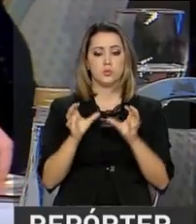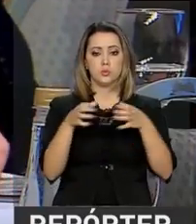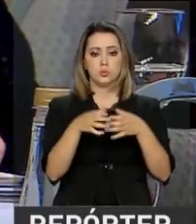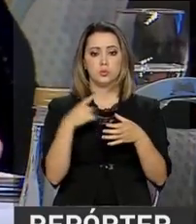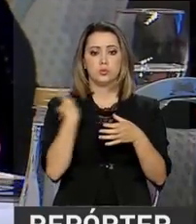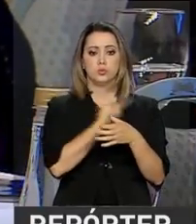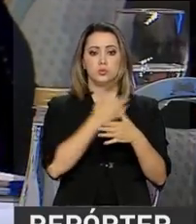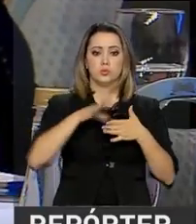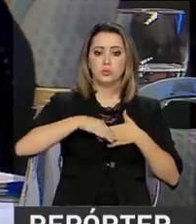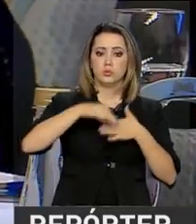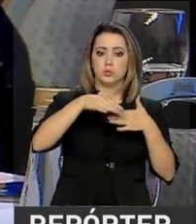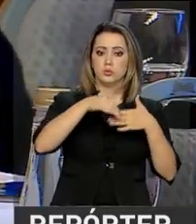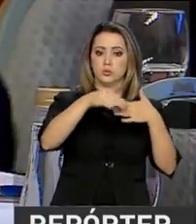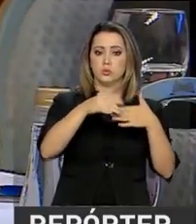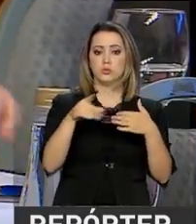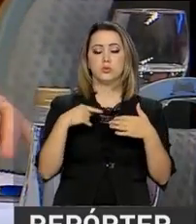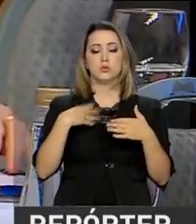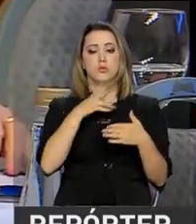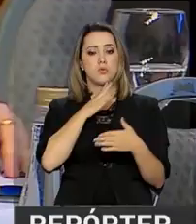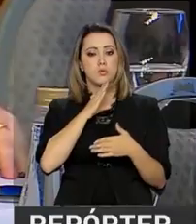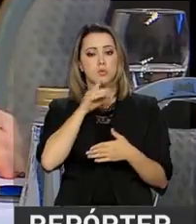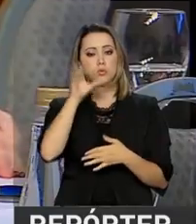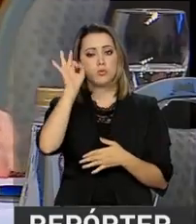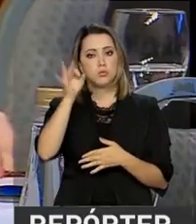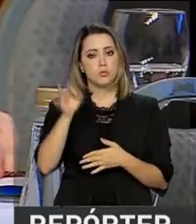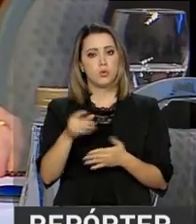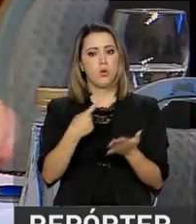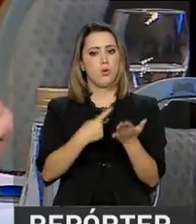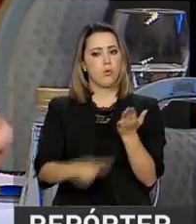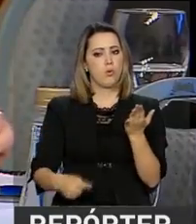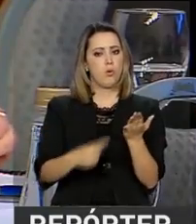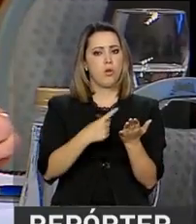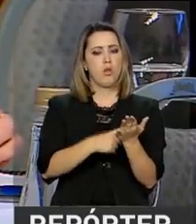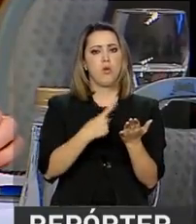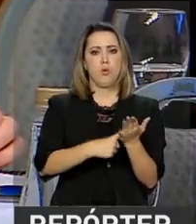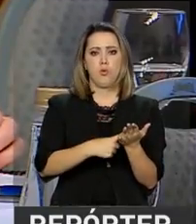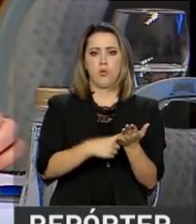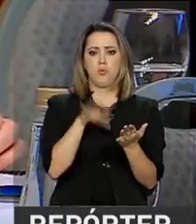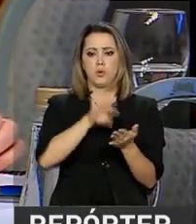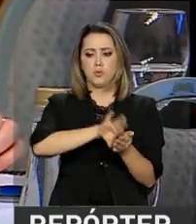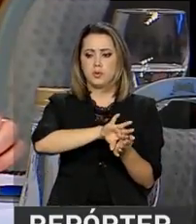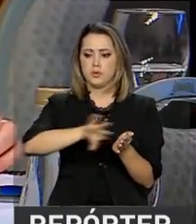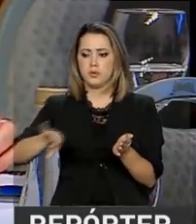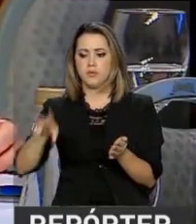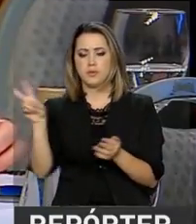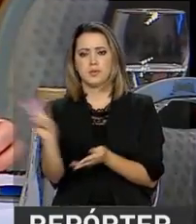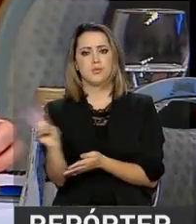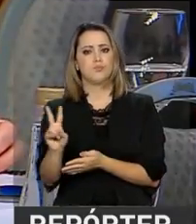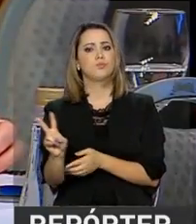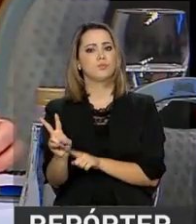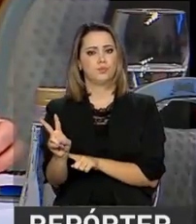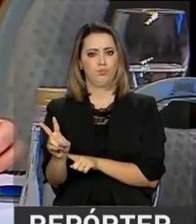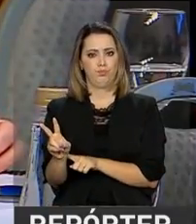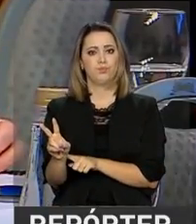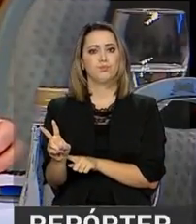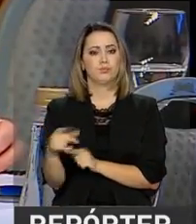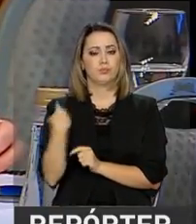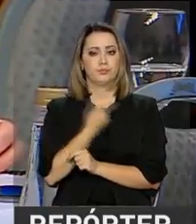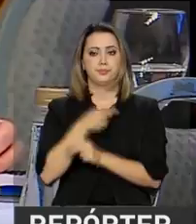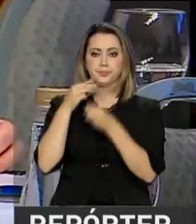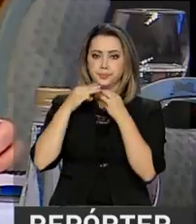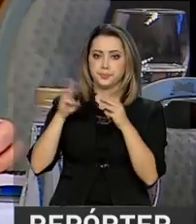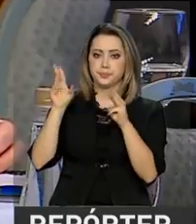Nossos chanceleres reconheceram formalmente a ruptura da ordem democrática na Venezuela. Nossa mensagem é